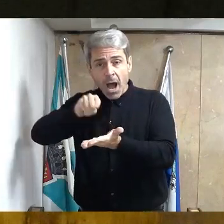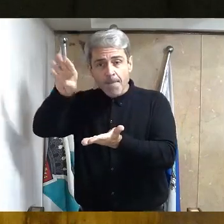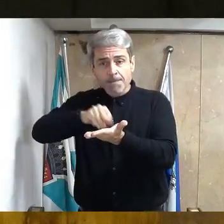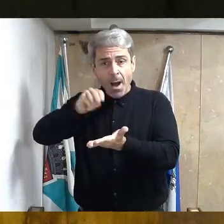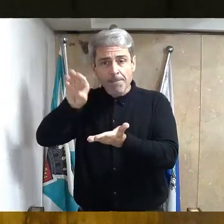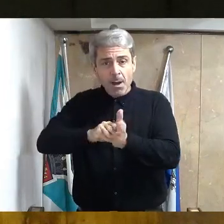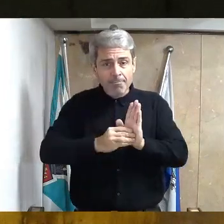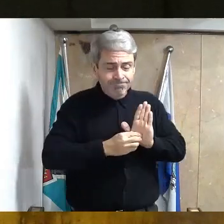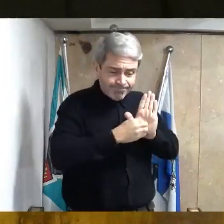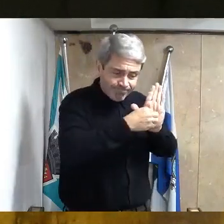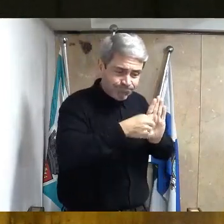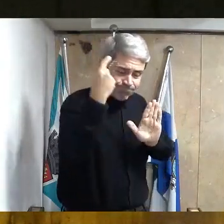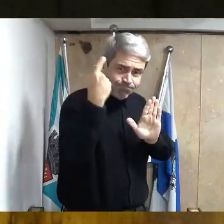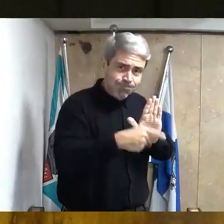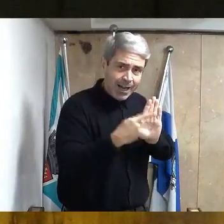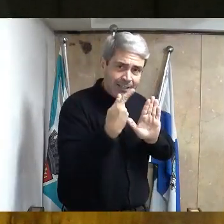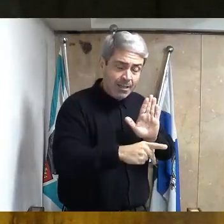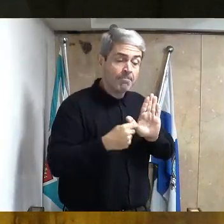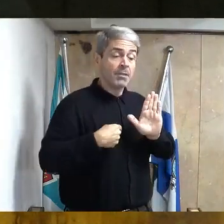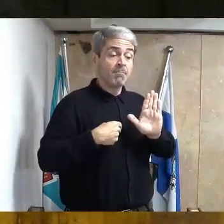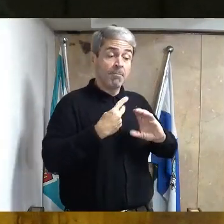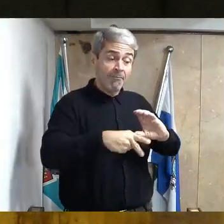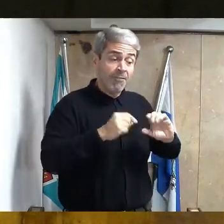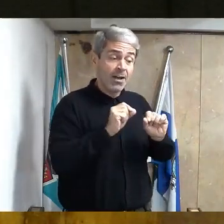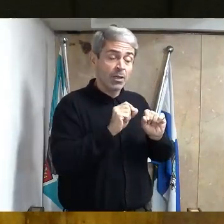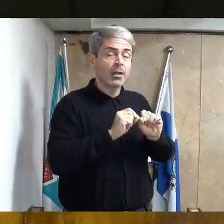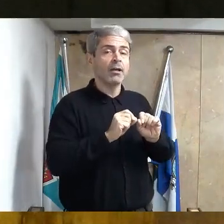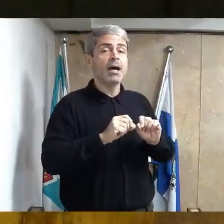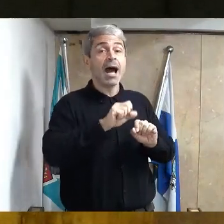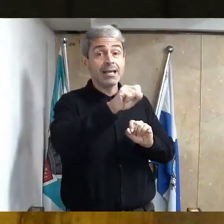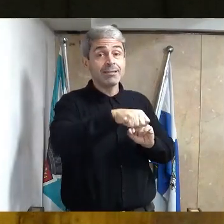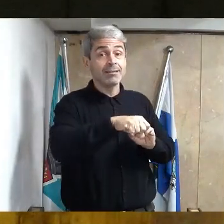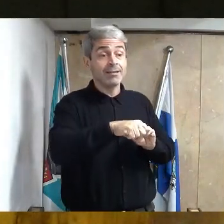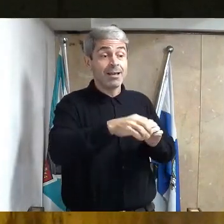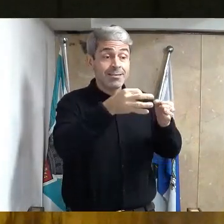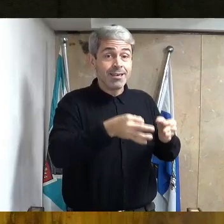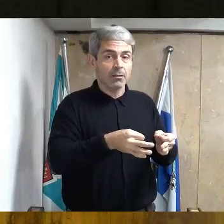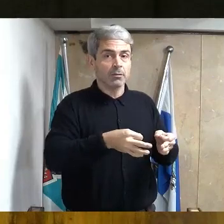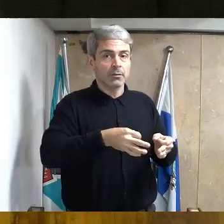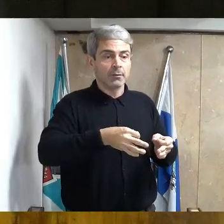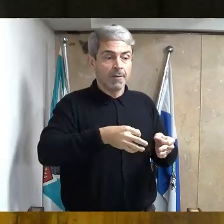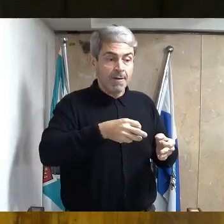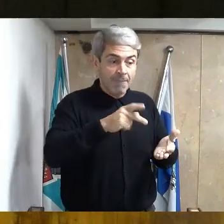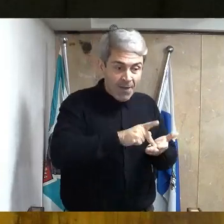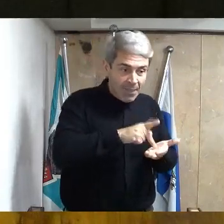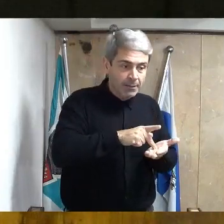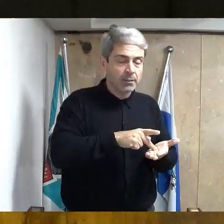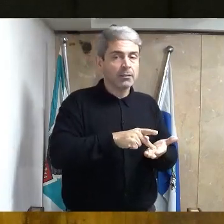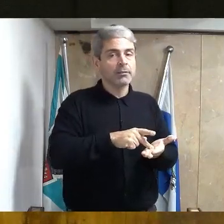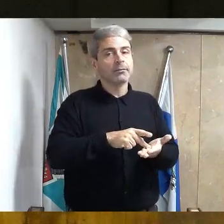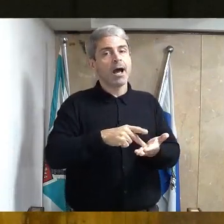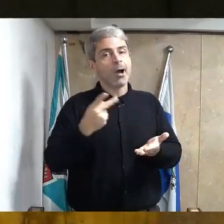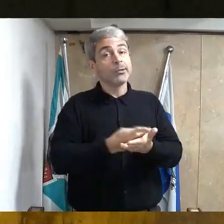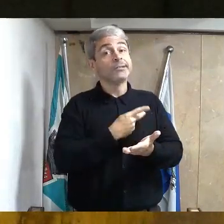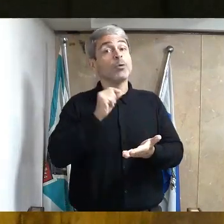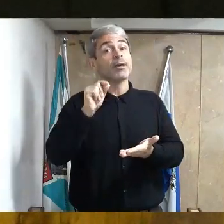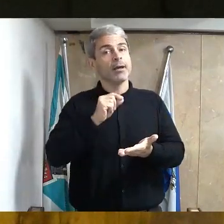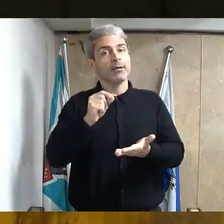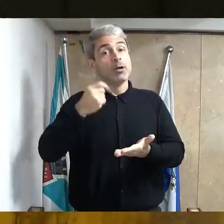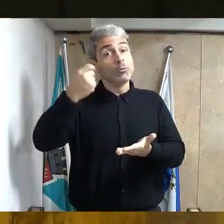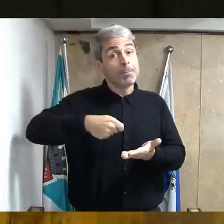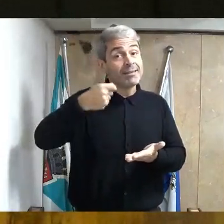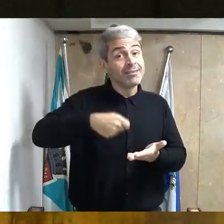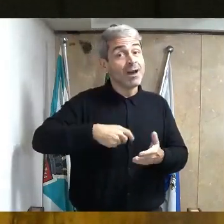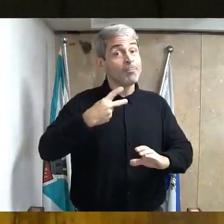essa casa. E aí sim, isso se confirmando, que está se confirmando, nós precisamos aqui, essa